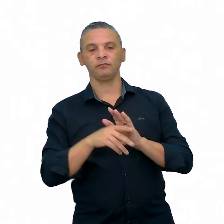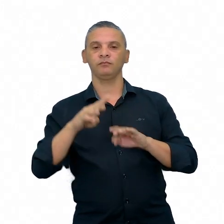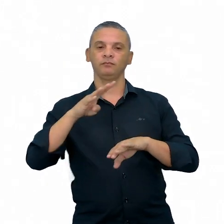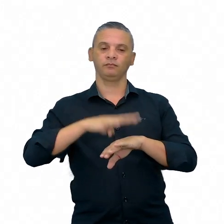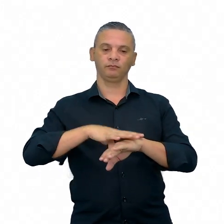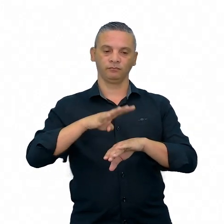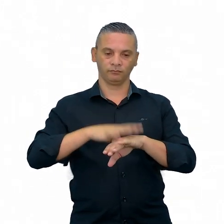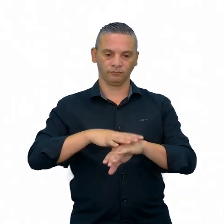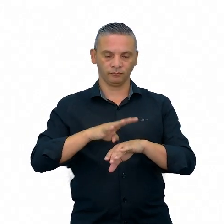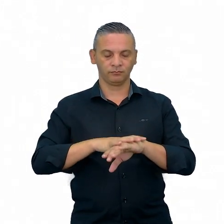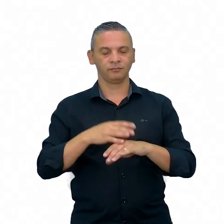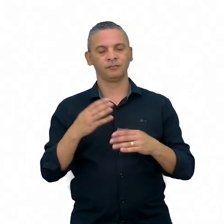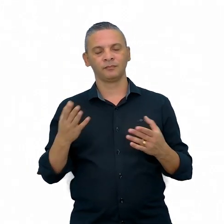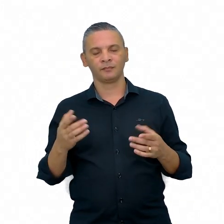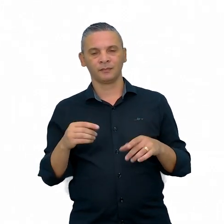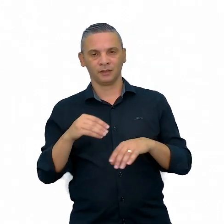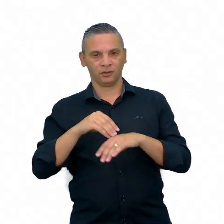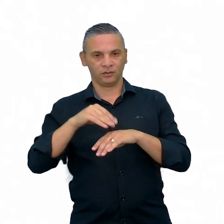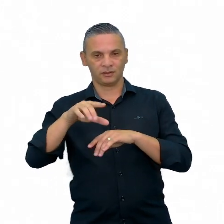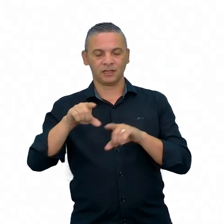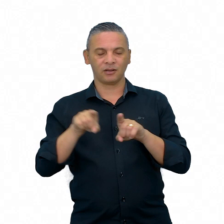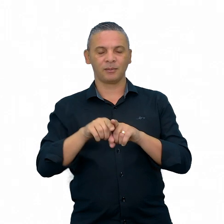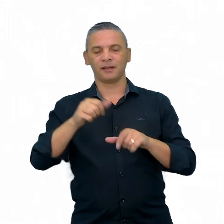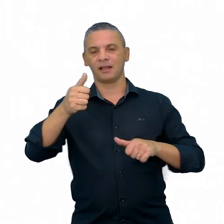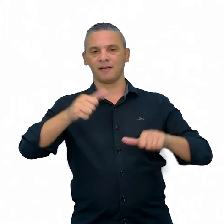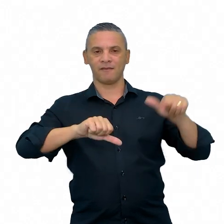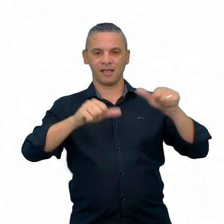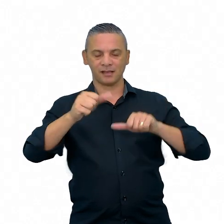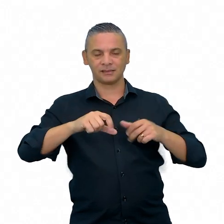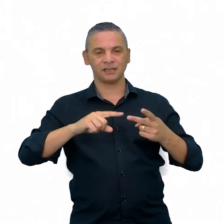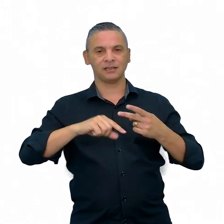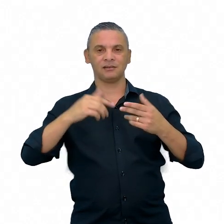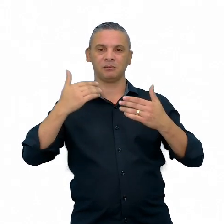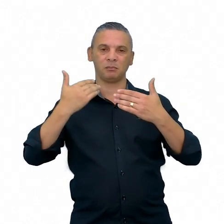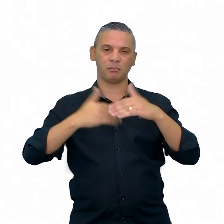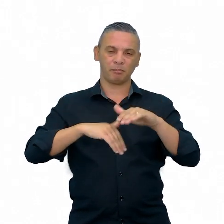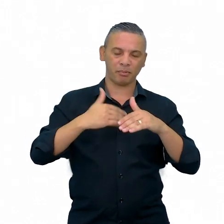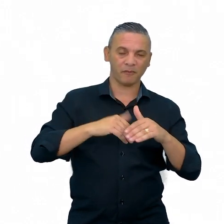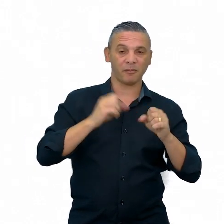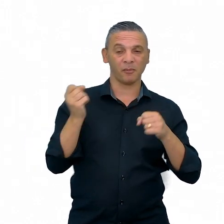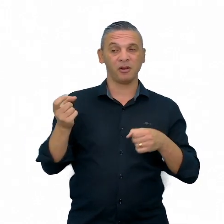também uma sugestão de avaliação, de fazer uma retomada,